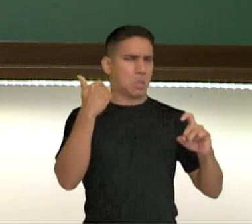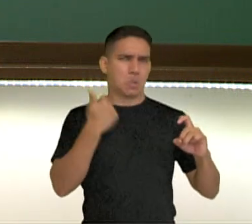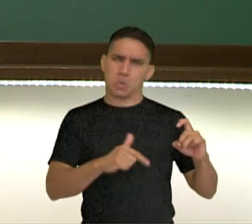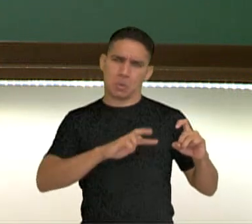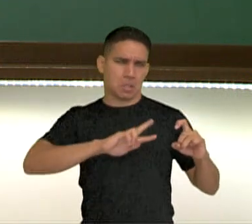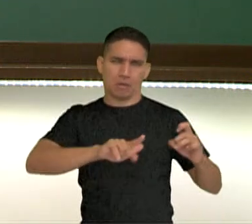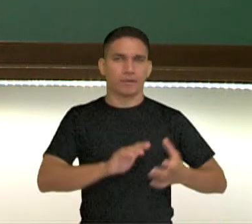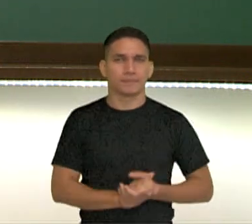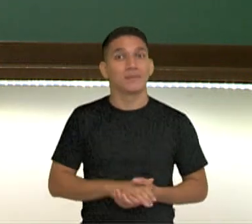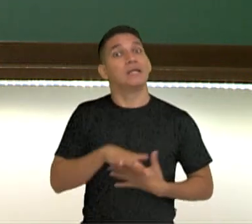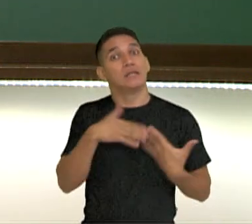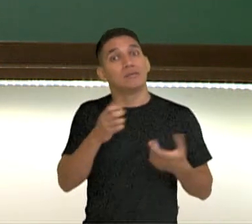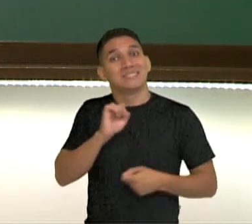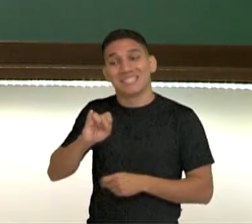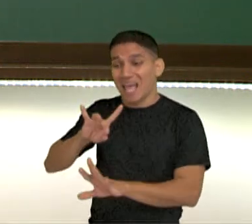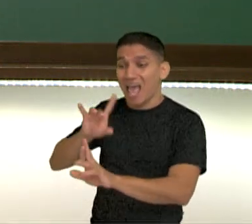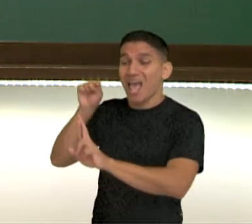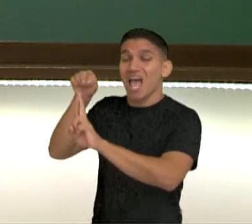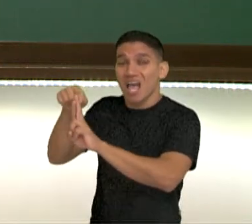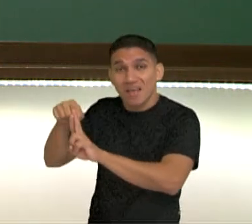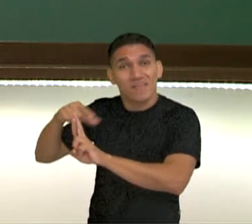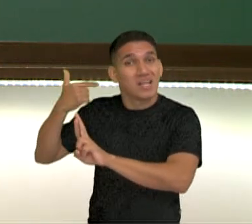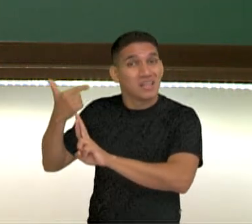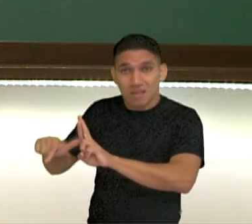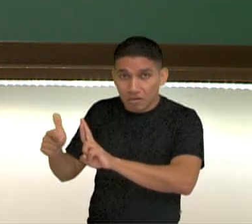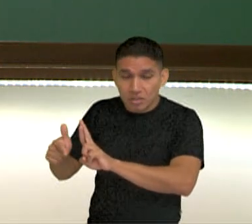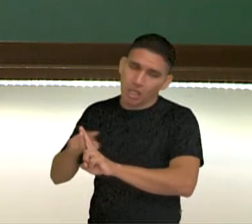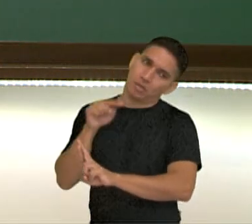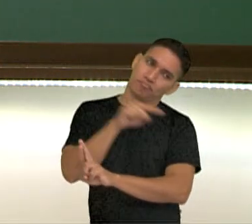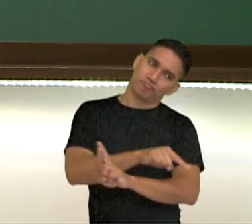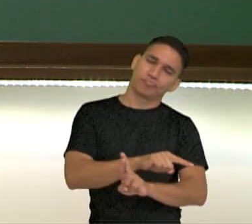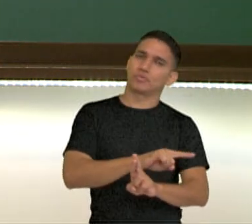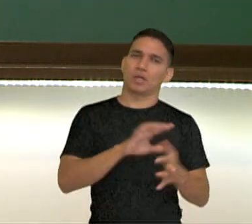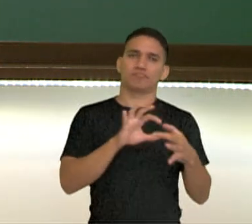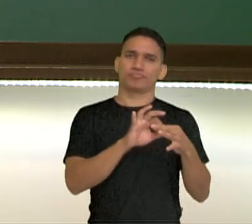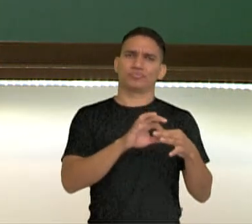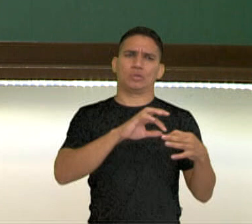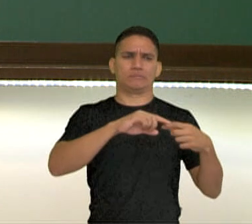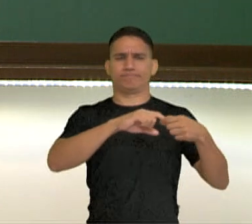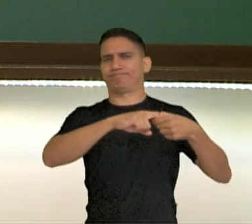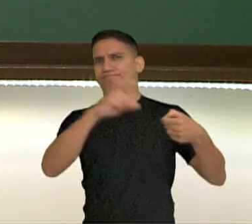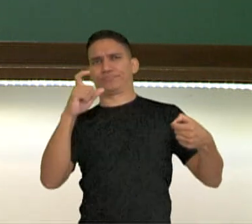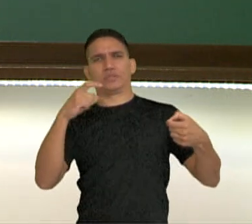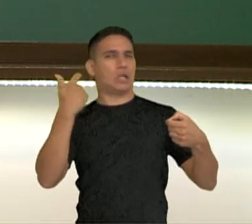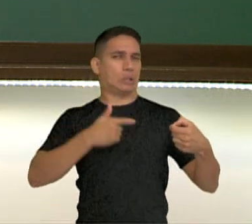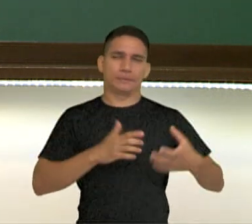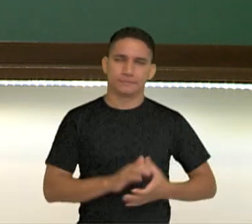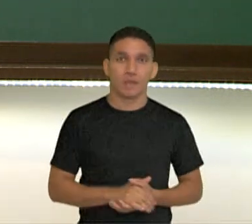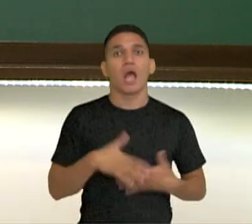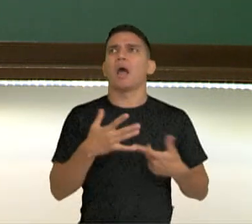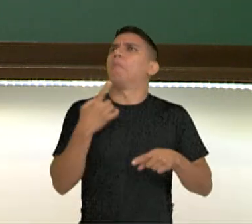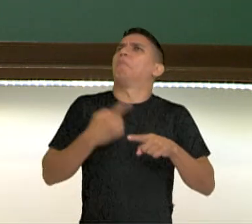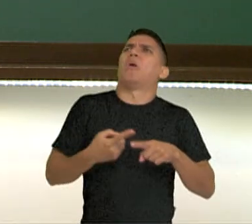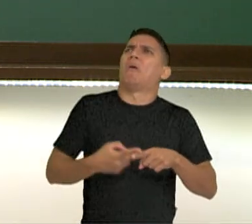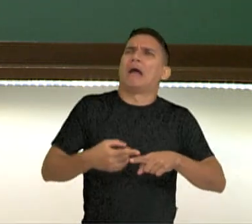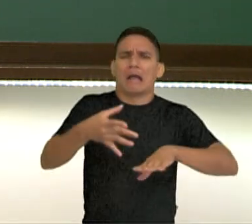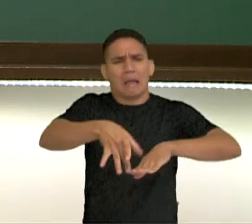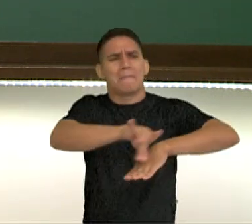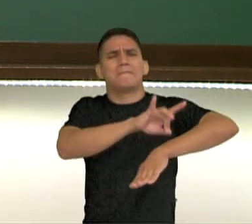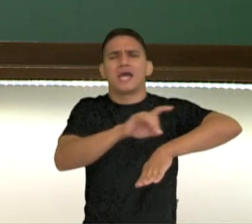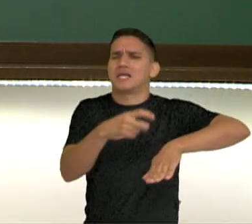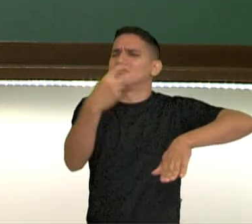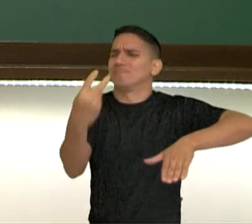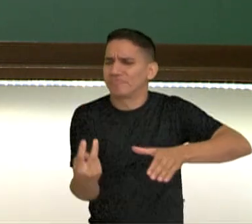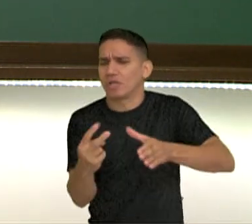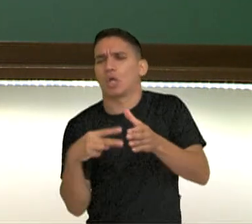teve experimento, não é científico. Então, por que a meia se perde? Se